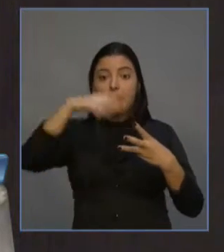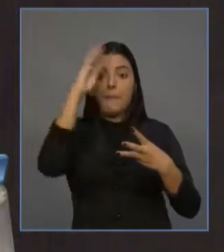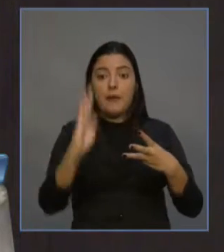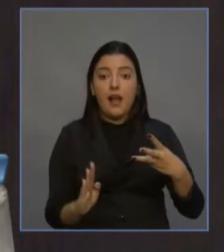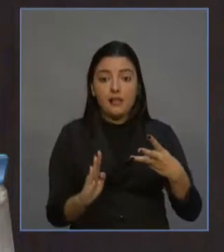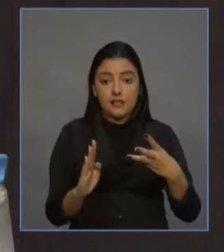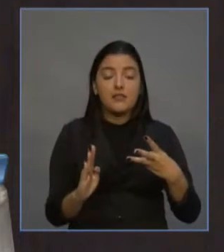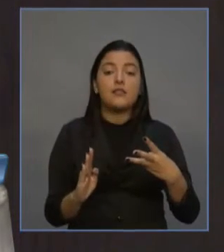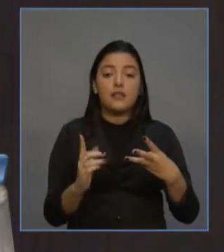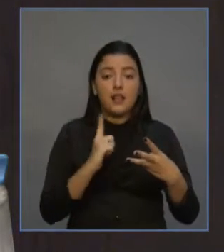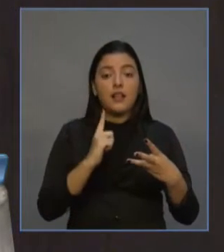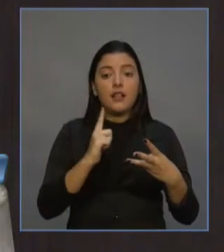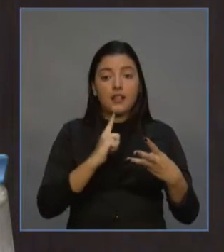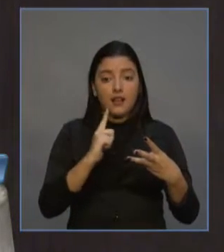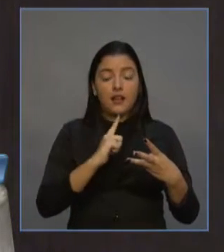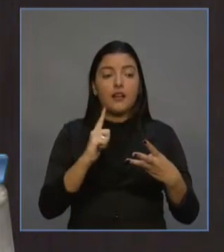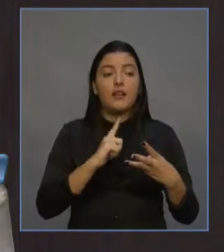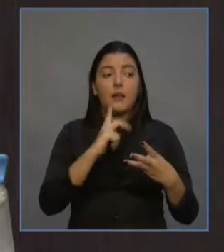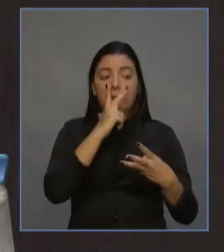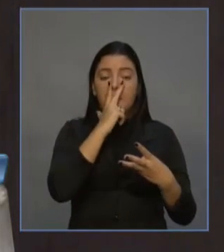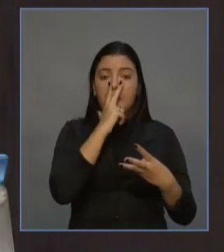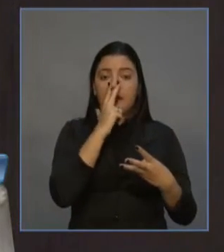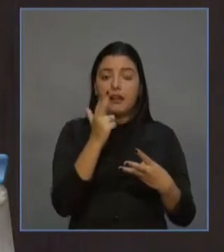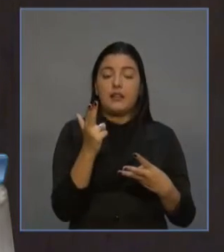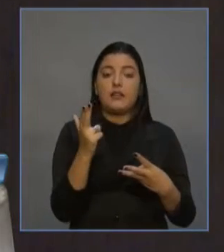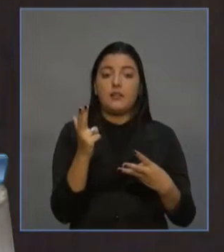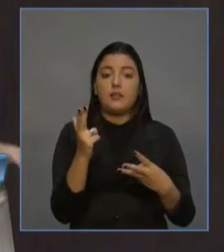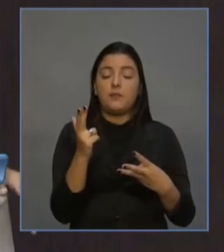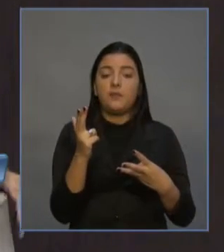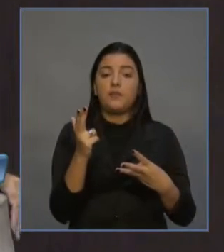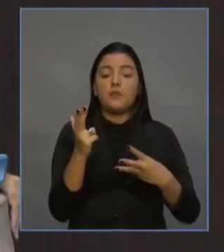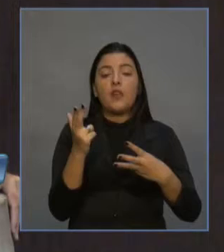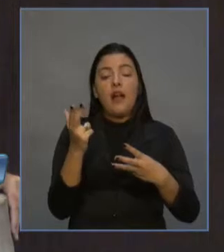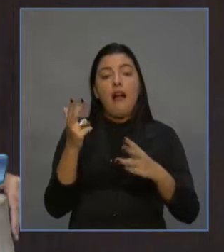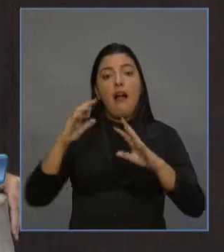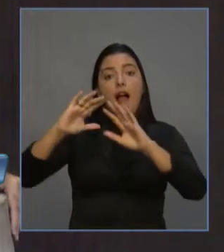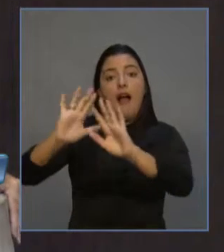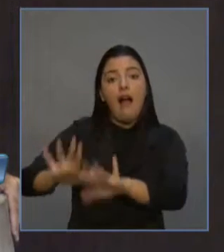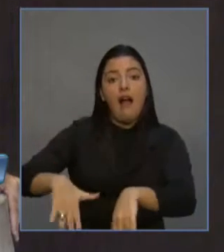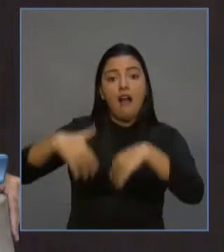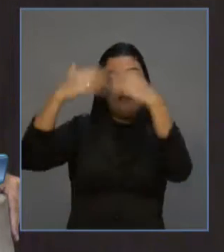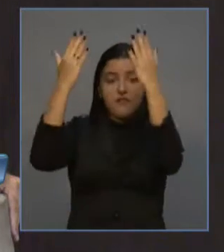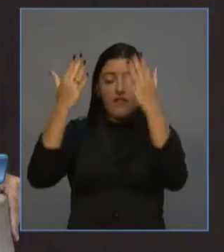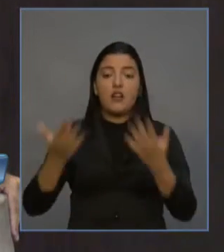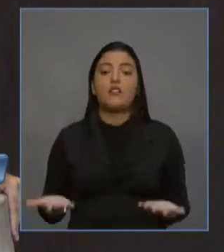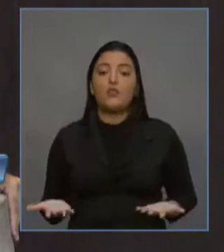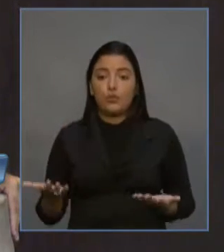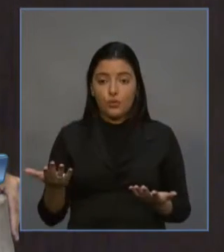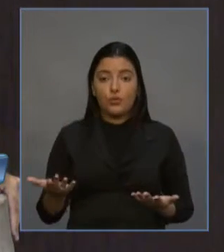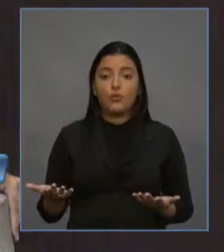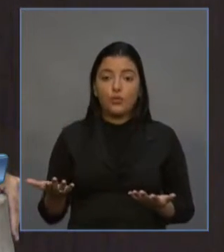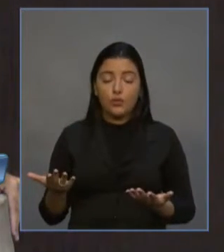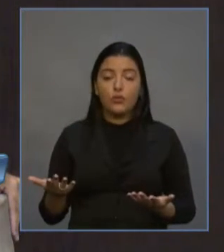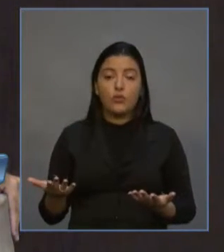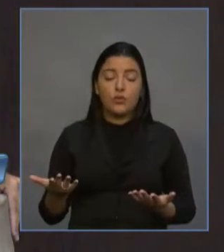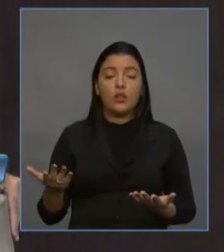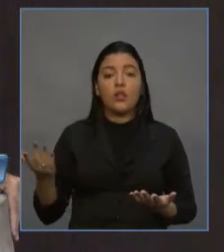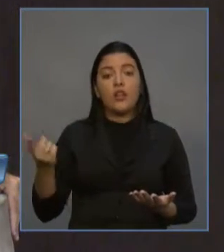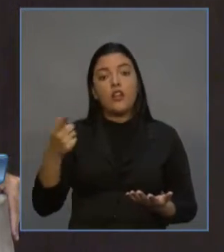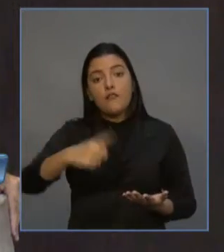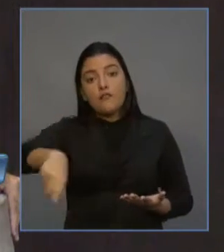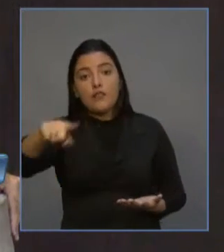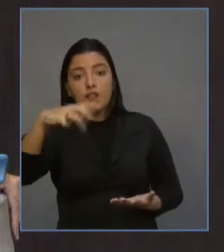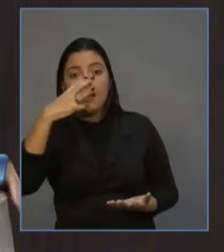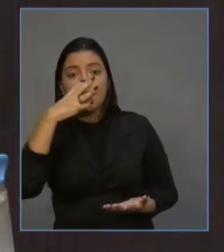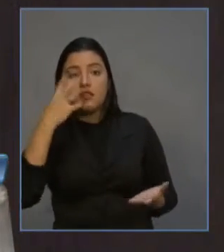foram utilizados como um móvel para o avanço desse populismo autoritário. Eu quero dizer para você que está nos